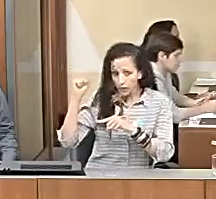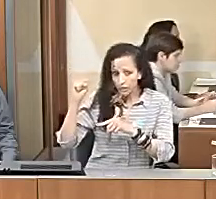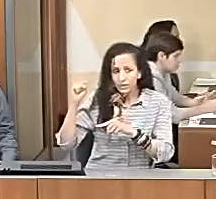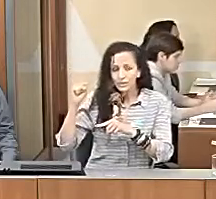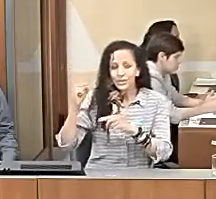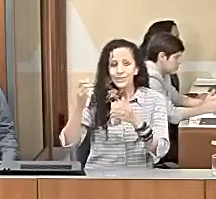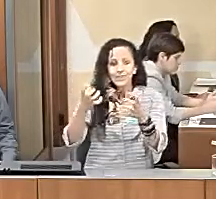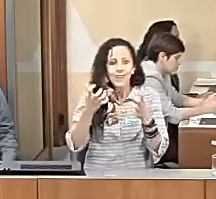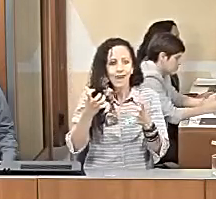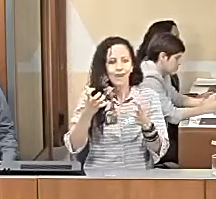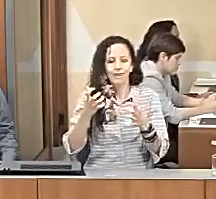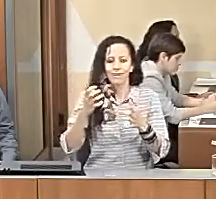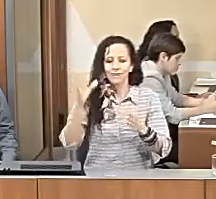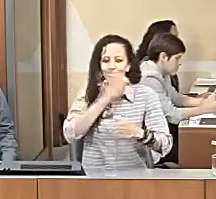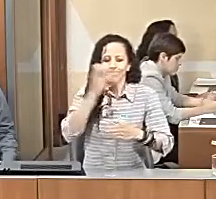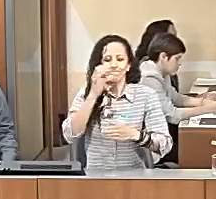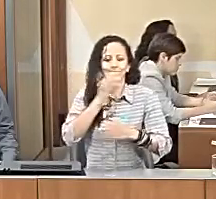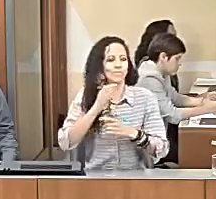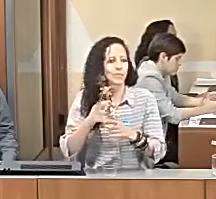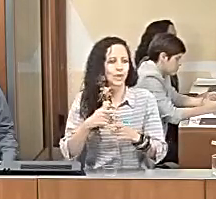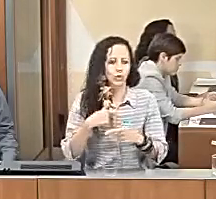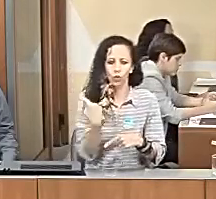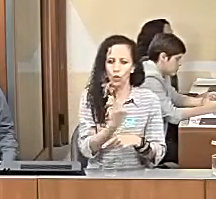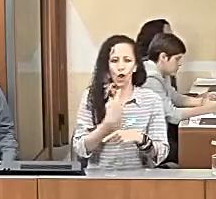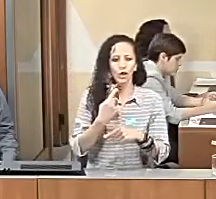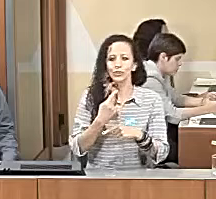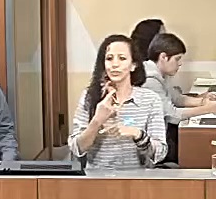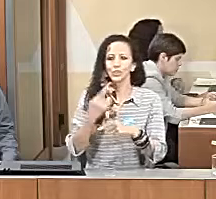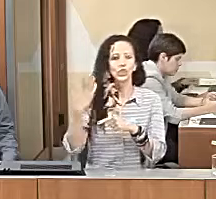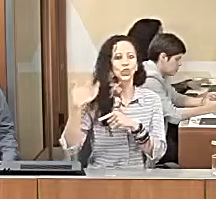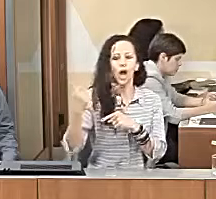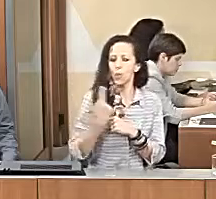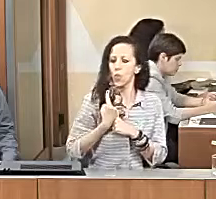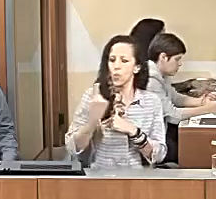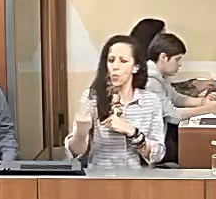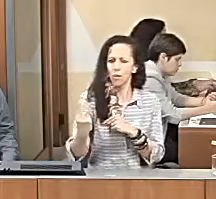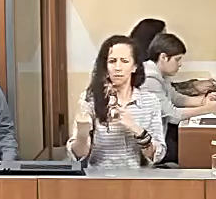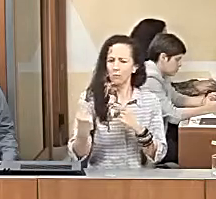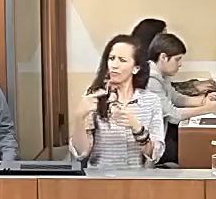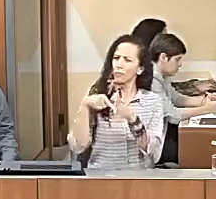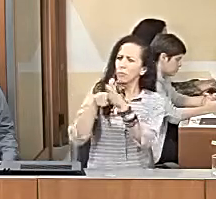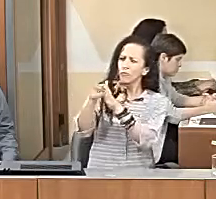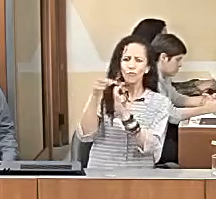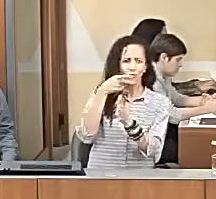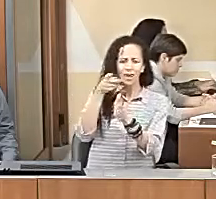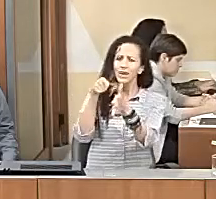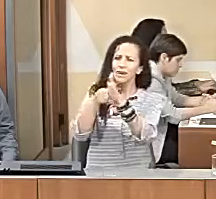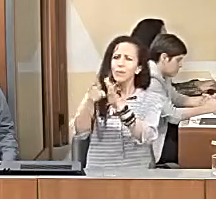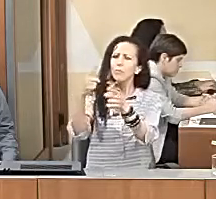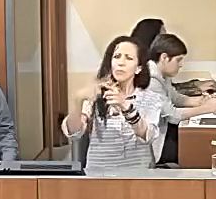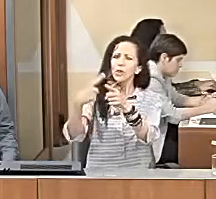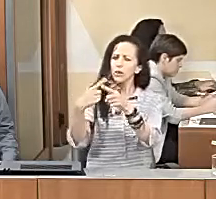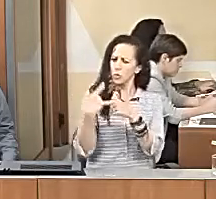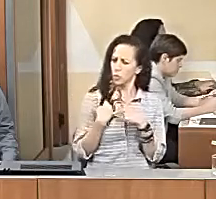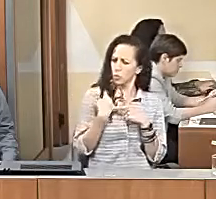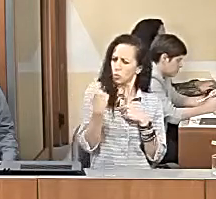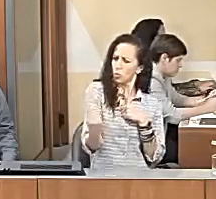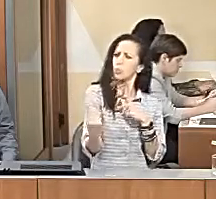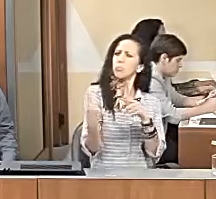olhar diferenciado em relação à questão surda no estado de Minas Gerais. Nós temos